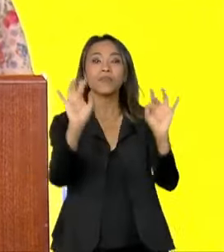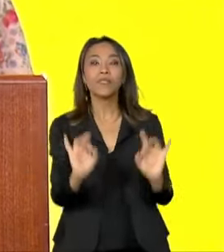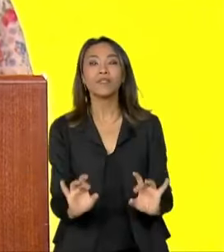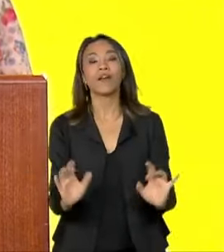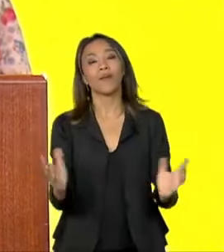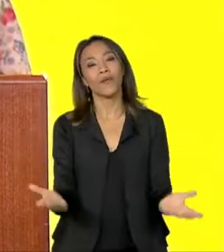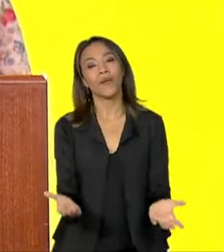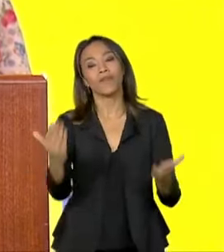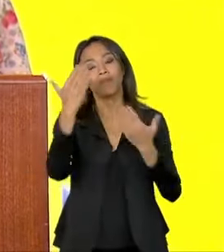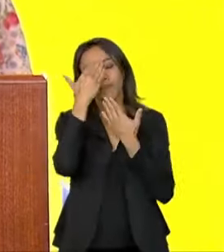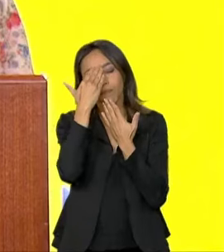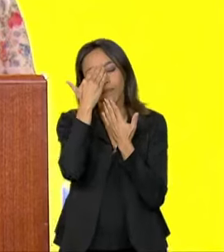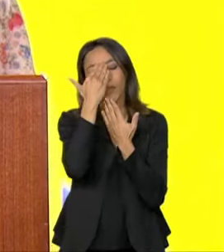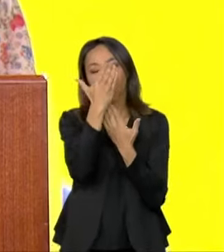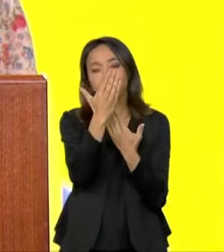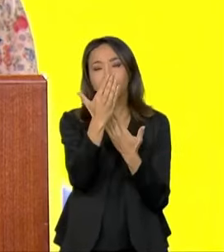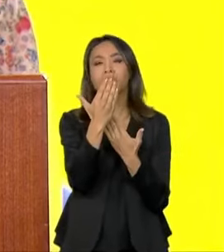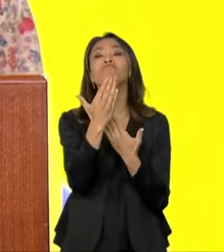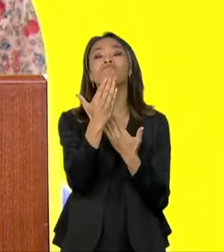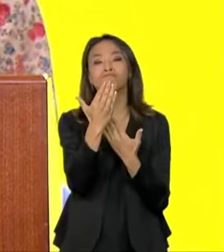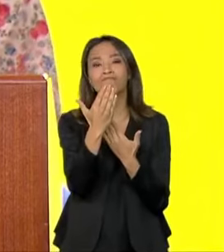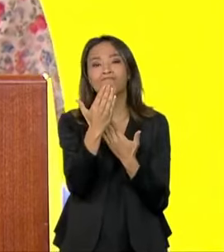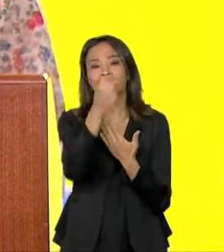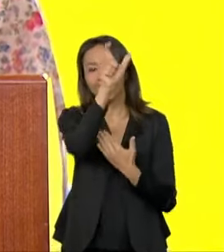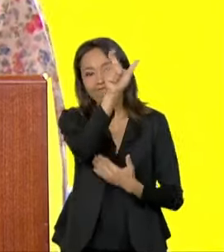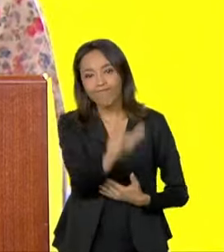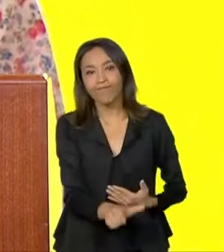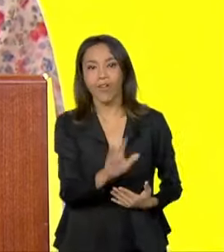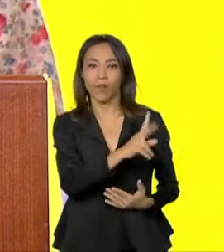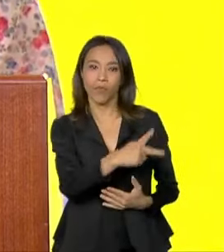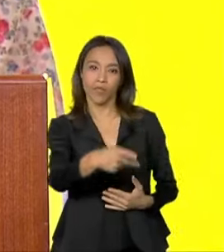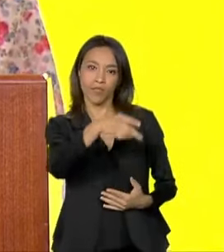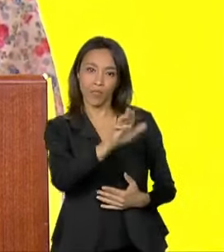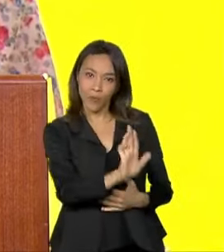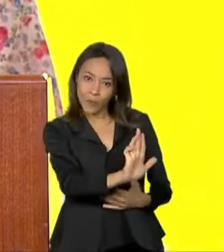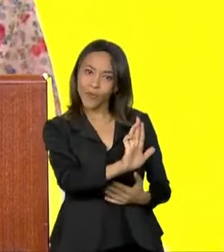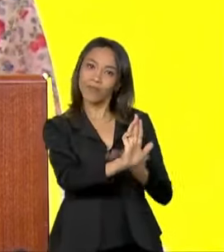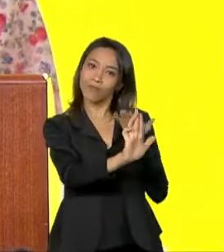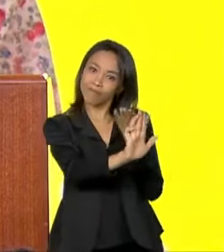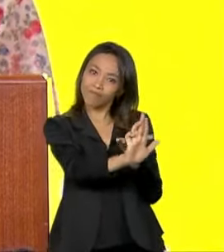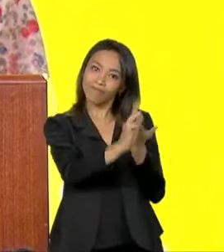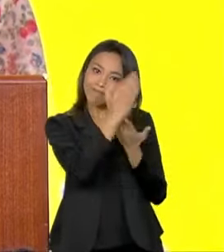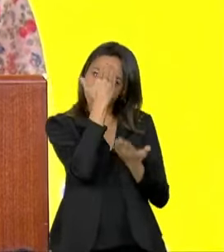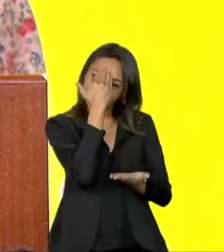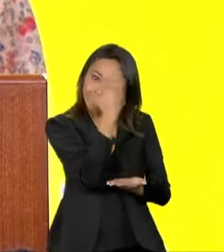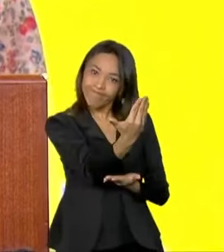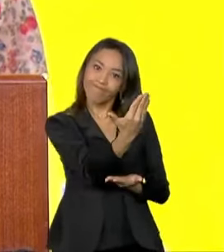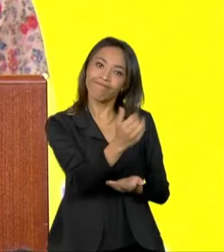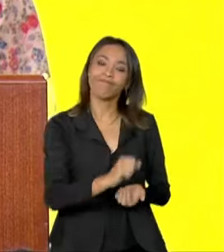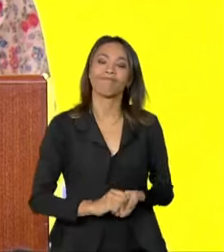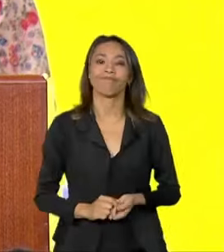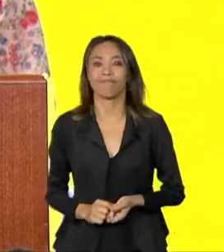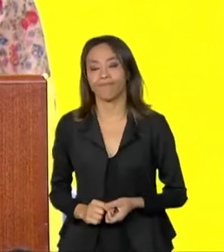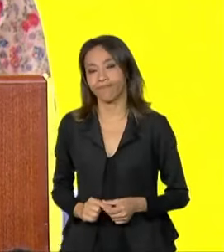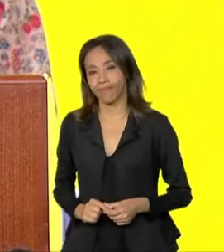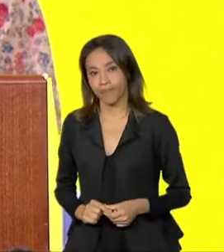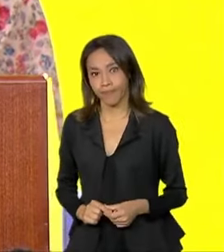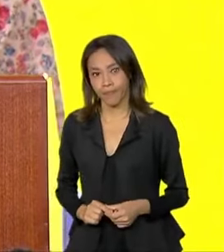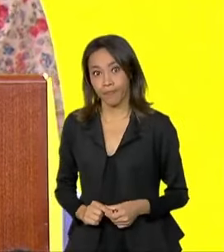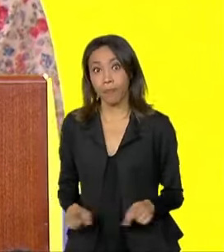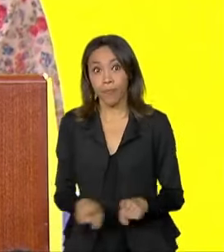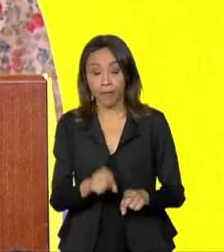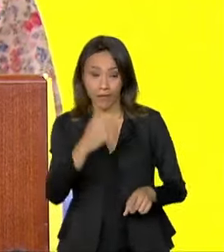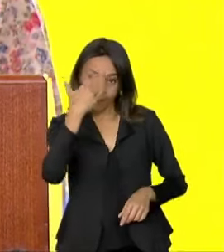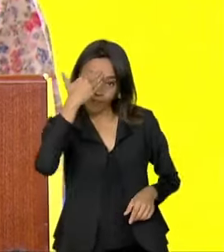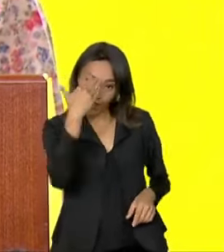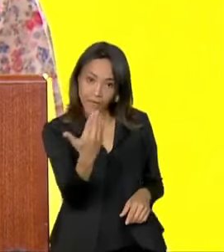gostaria de fazer um agradecimento ao presidente Luiz Inácio Lula da Silva, ao